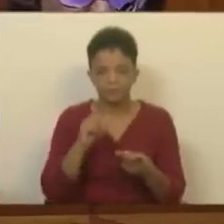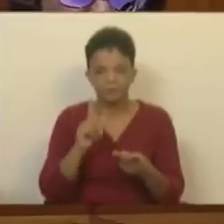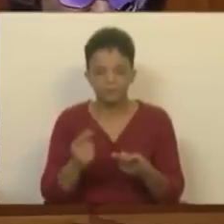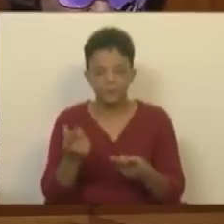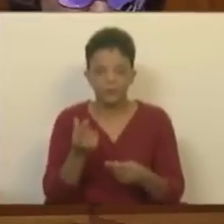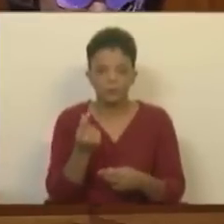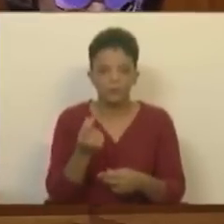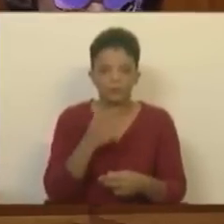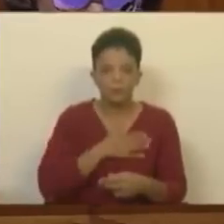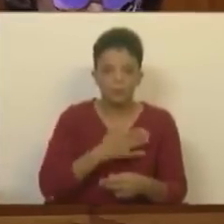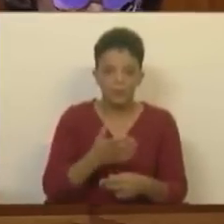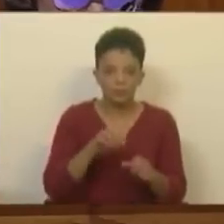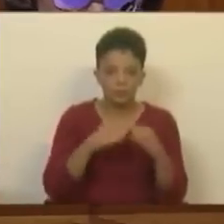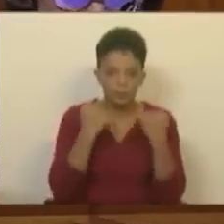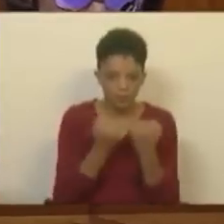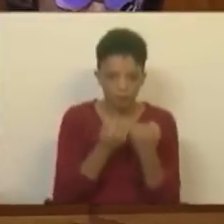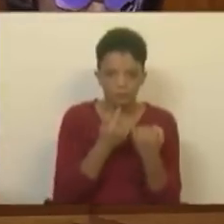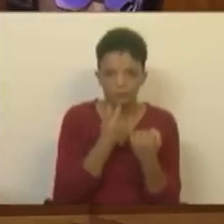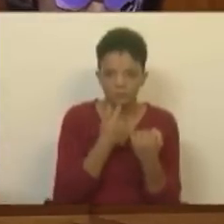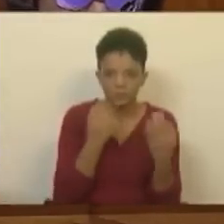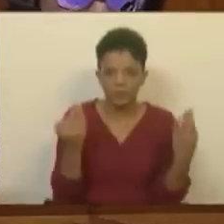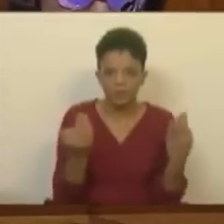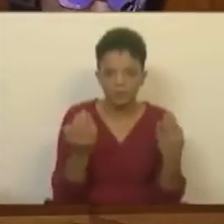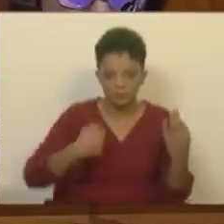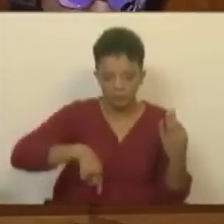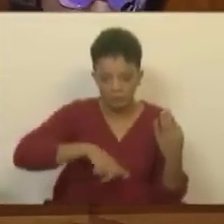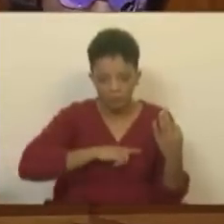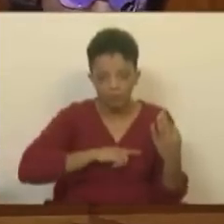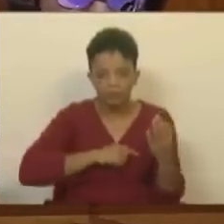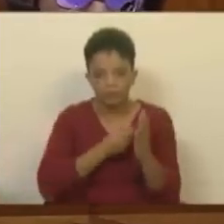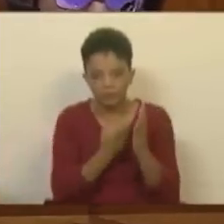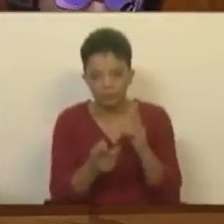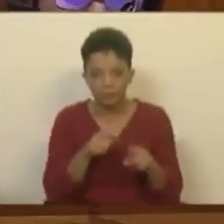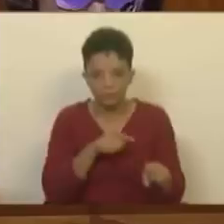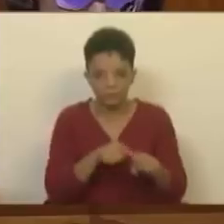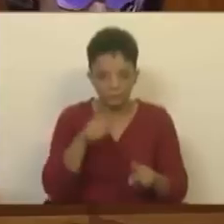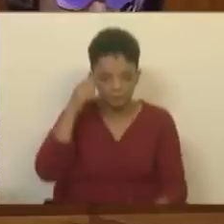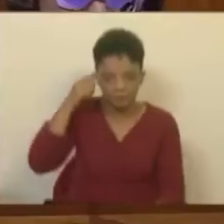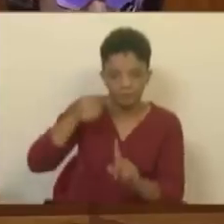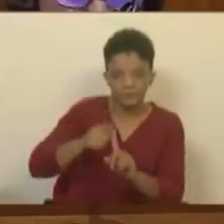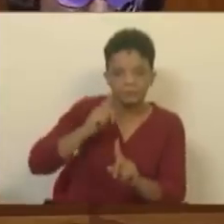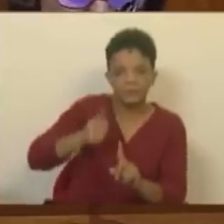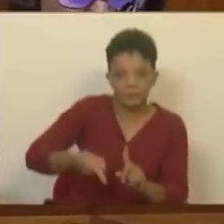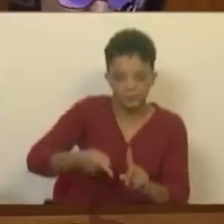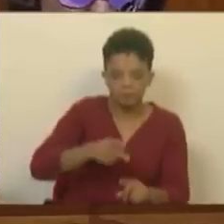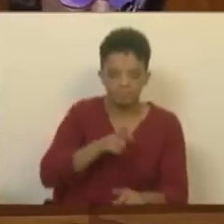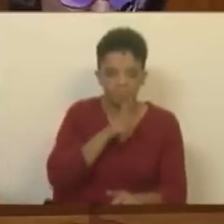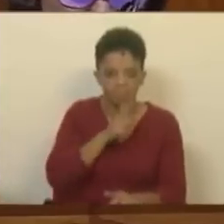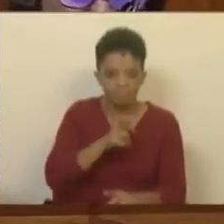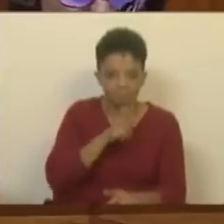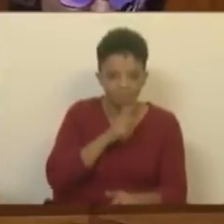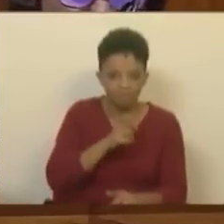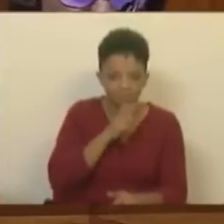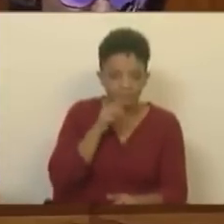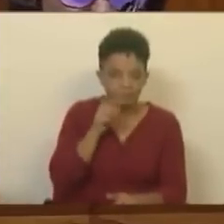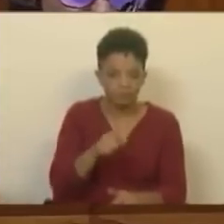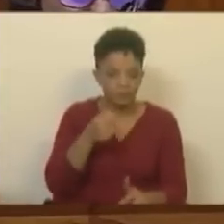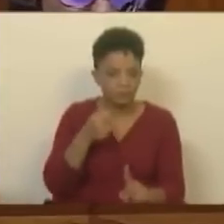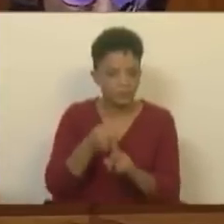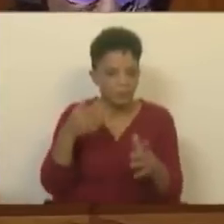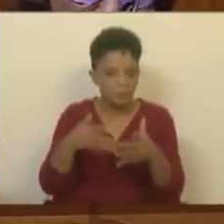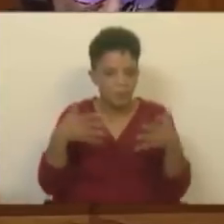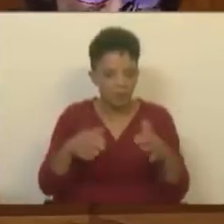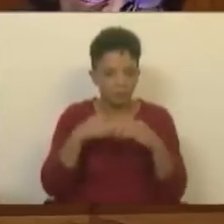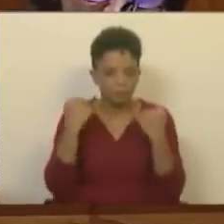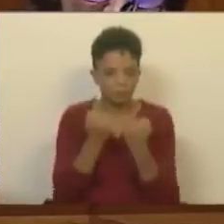congelamento do preto espaços sociais percebe que efetivamente nós temos um conjunto de políticas que se dirigem precisamente a responder a esse que é o maior desafio